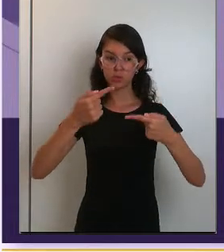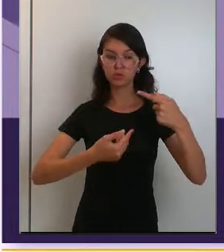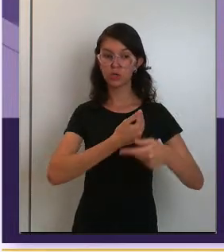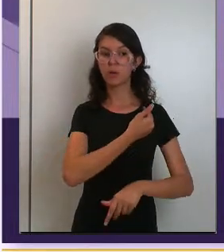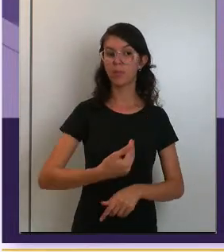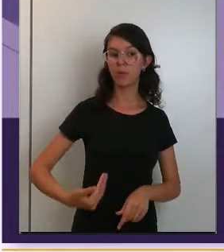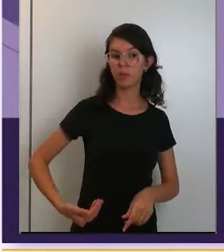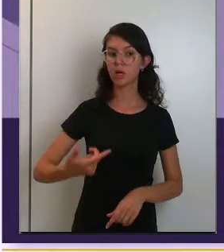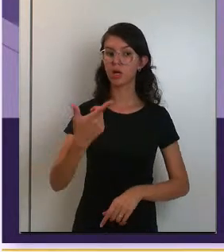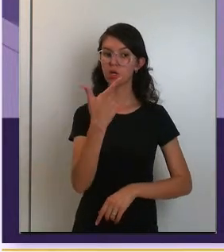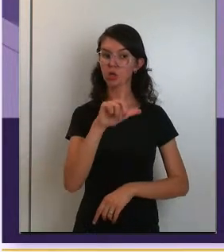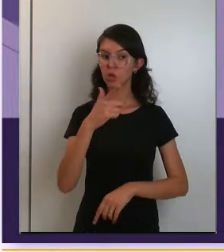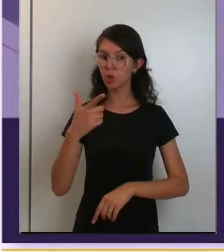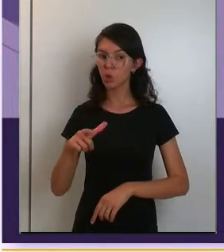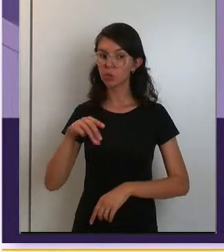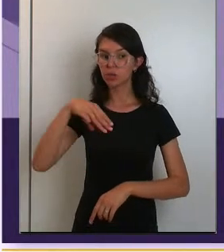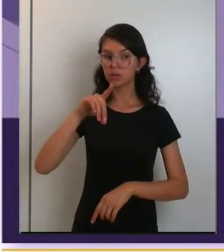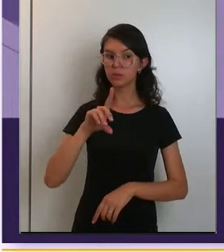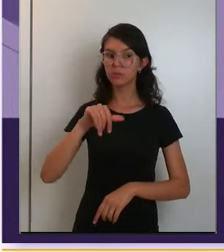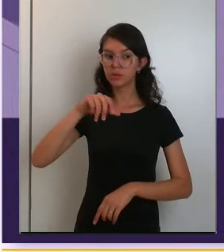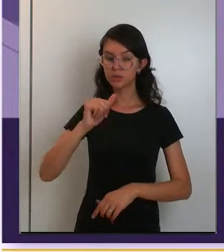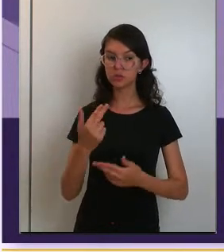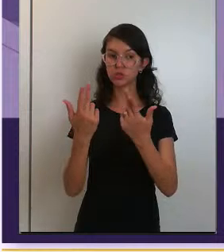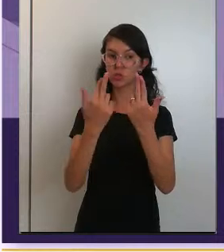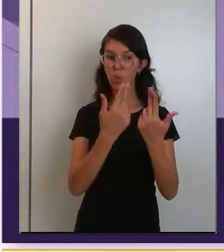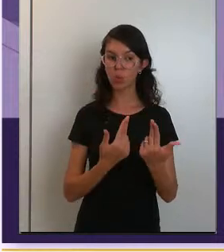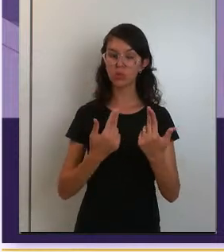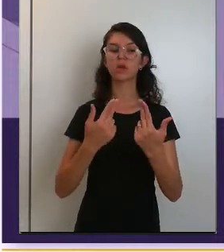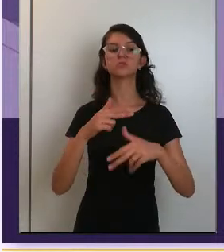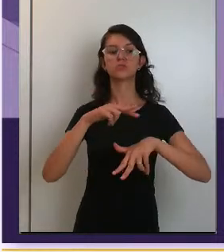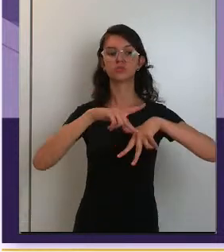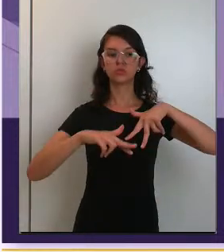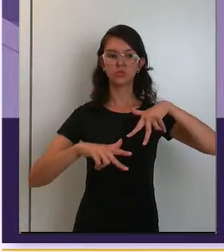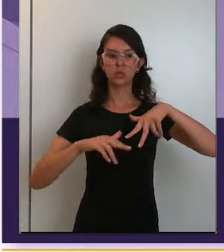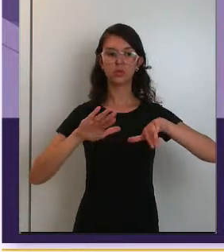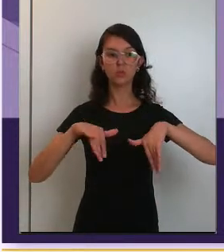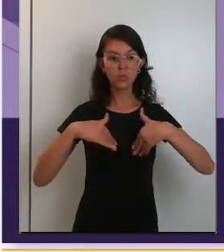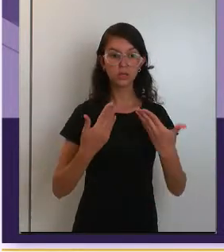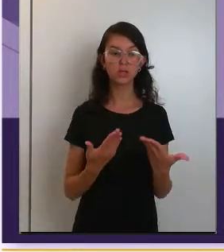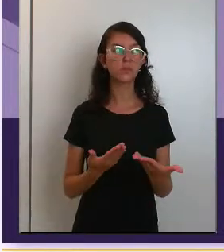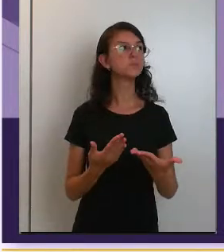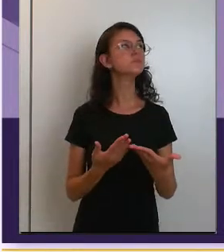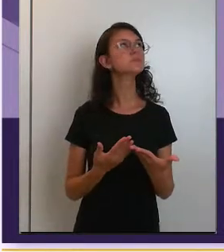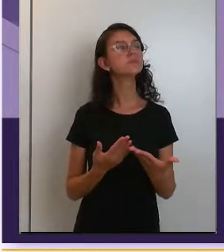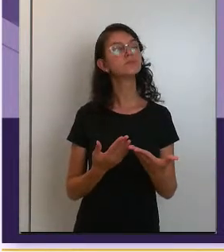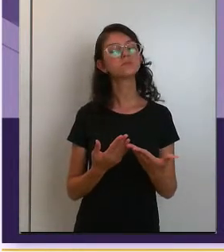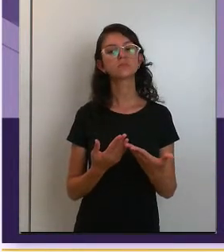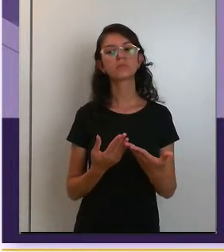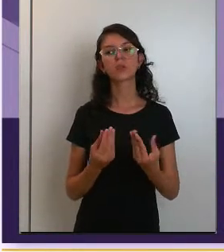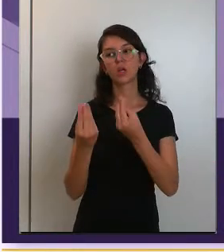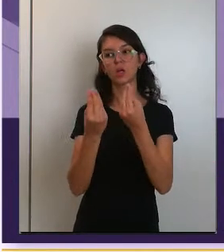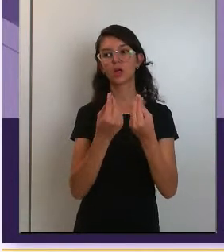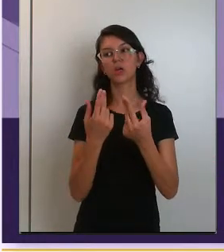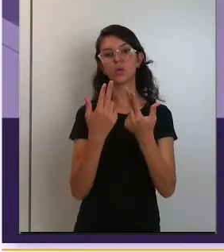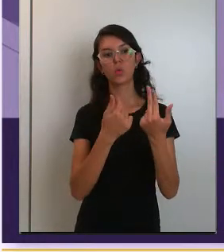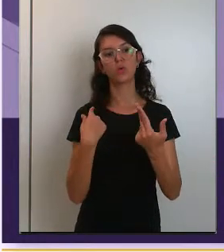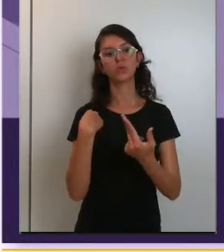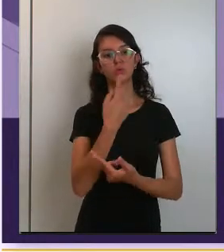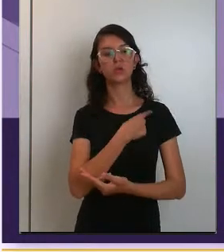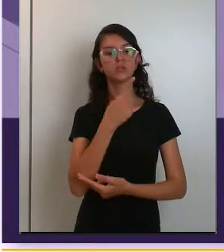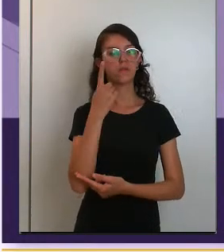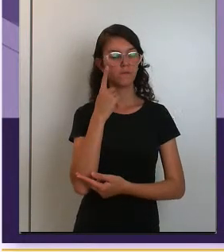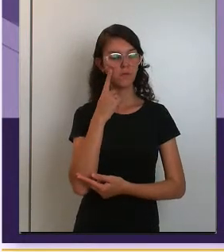e outras medidas que buscam uma maior igualdade de gênero. Então, como a gente viu aqui da minha exposição, né,